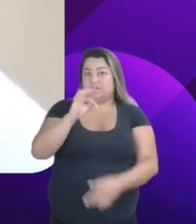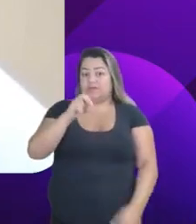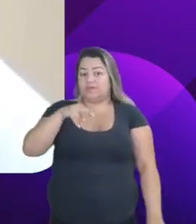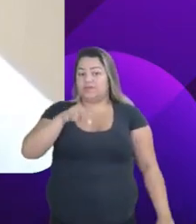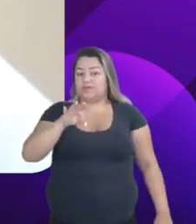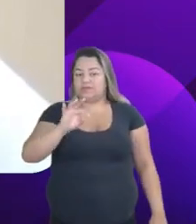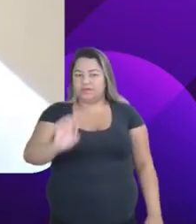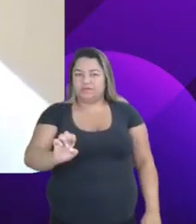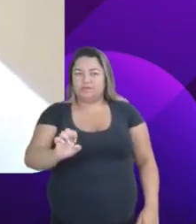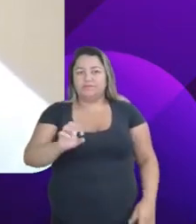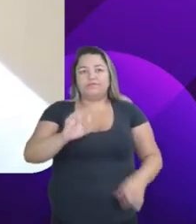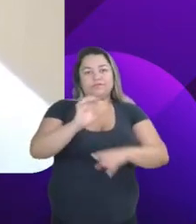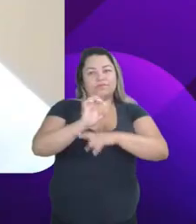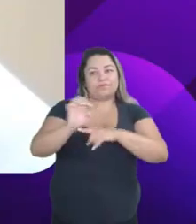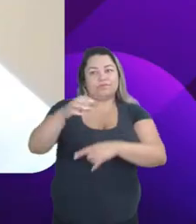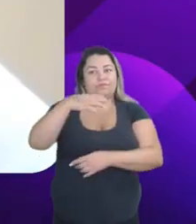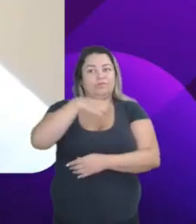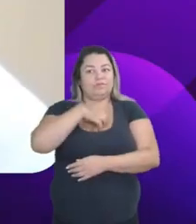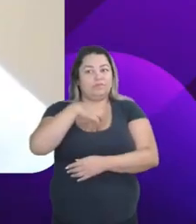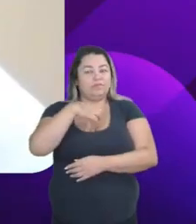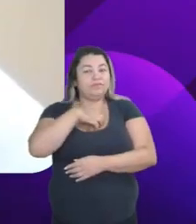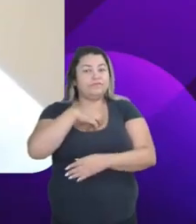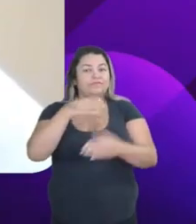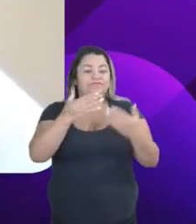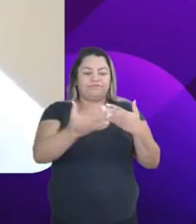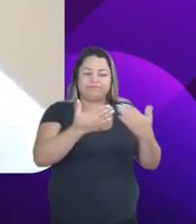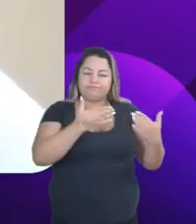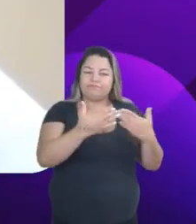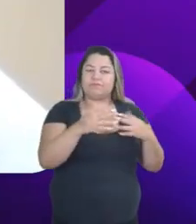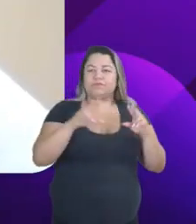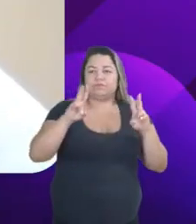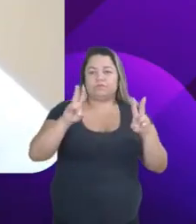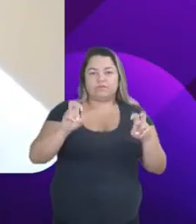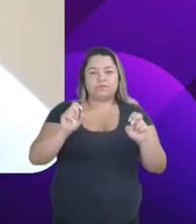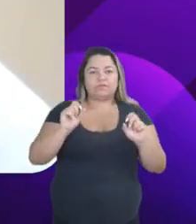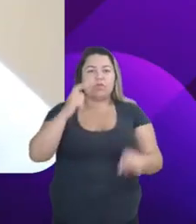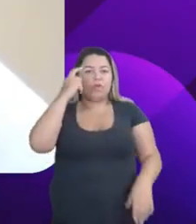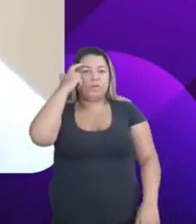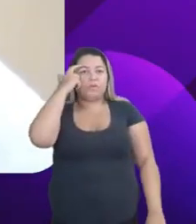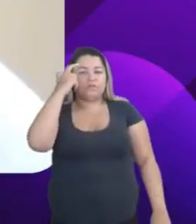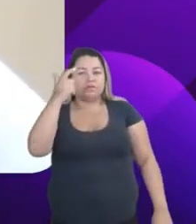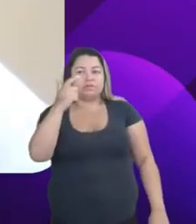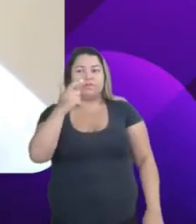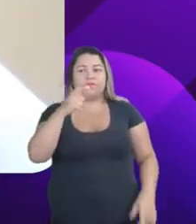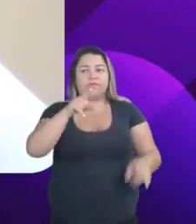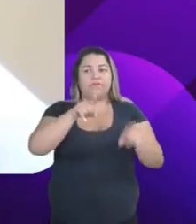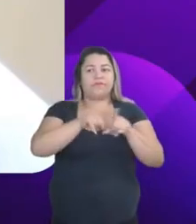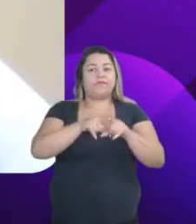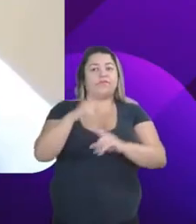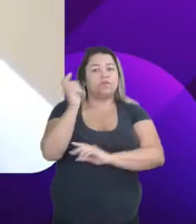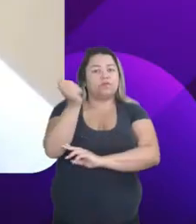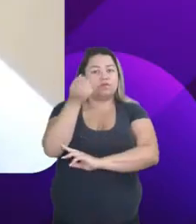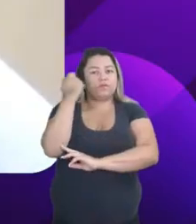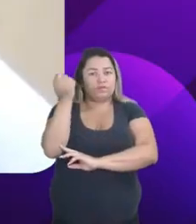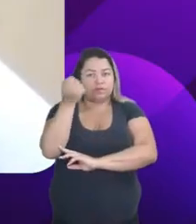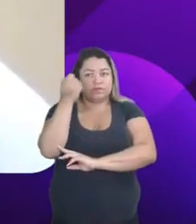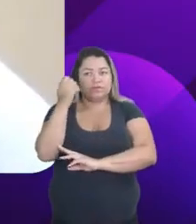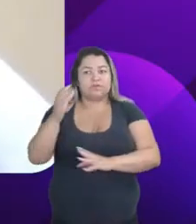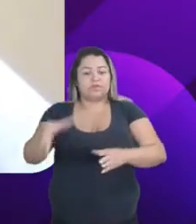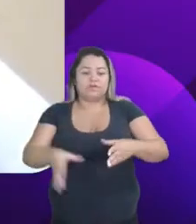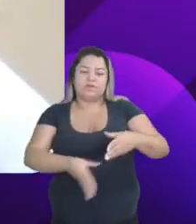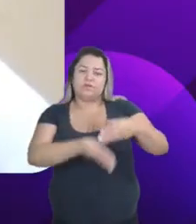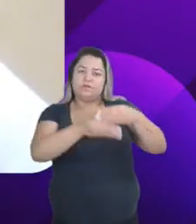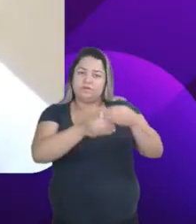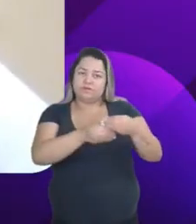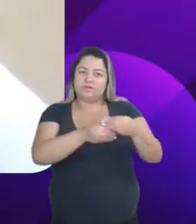Bahia. Eu vim aqui conversar um pouco com vocês sobre uma ideia que nós trouxemos do Rio Grande do Sul, implantamos